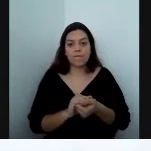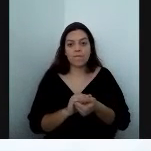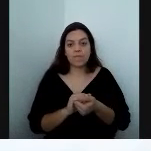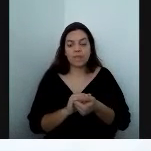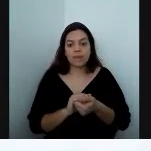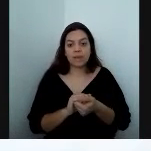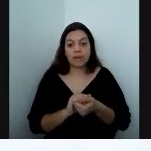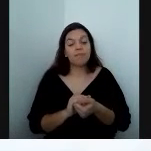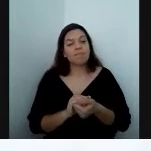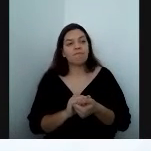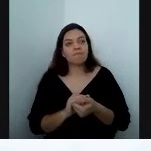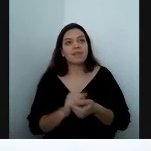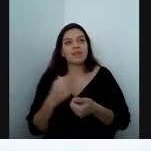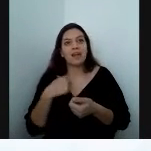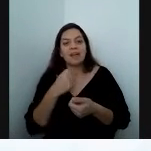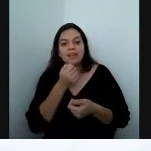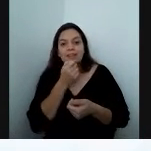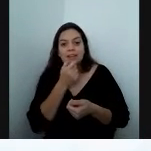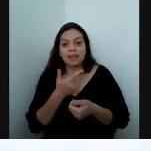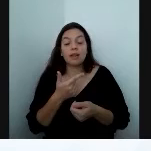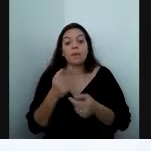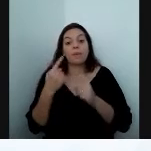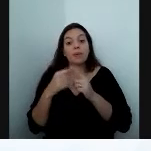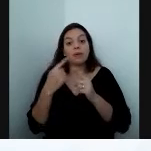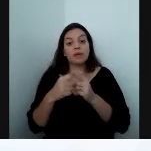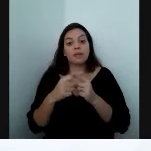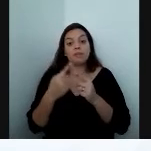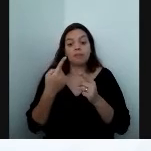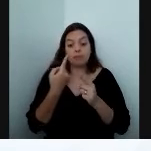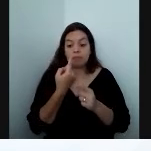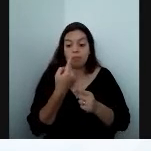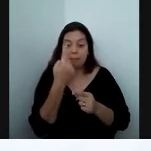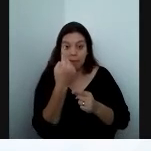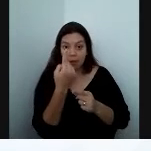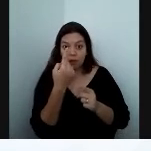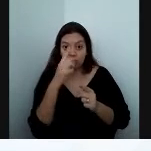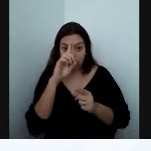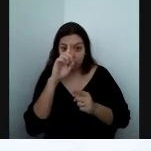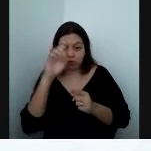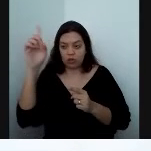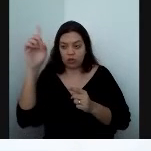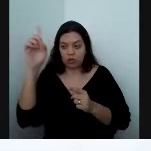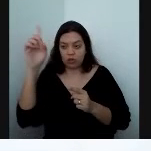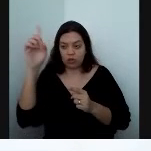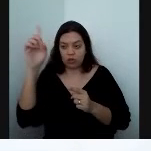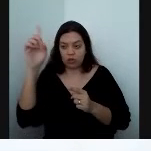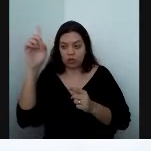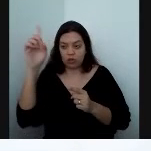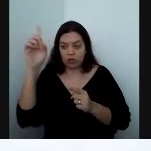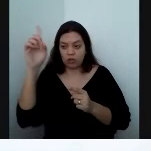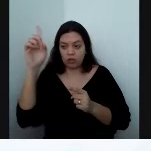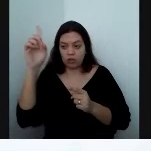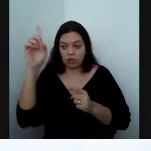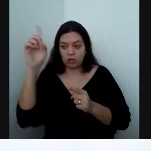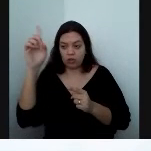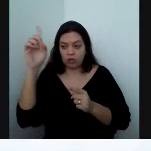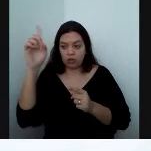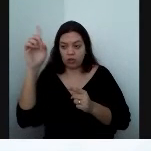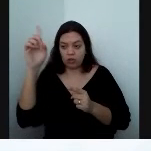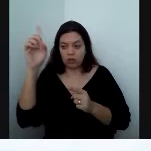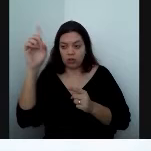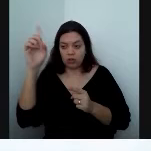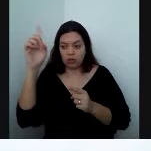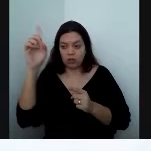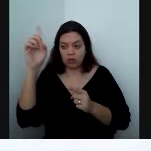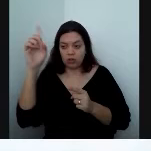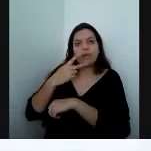que definiu-se a pandemia mundial, a gente ouve muito falar em novo normal, e quem inventou percebeu que era muito cedo. A gente só vai